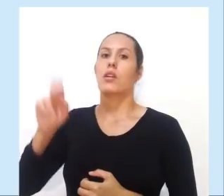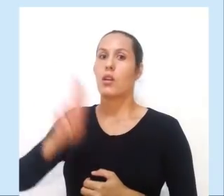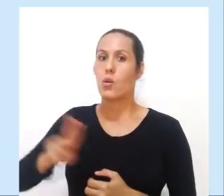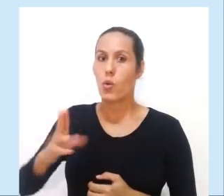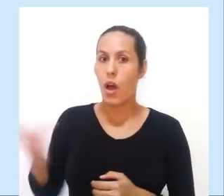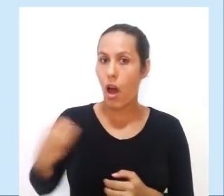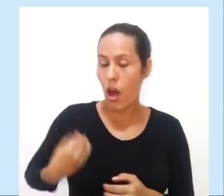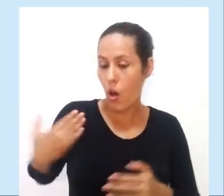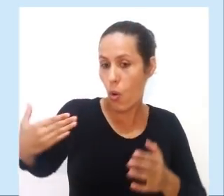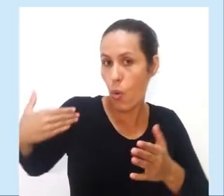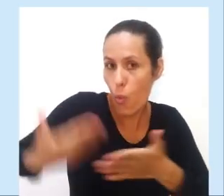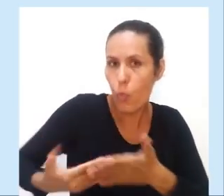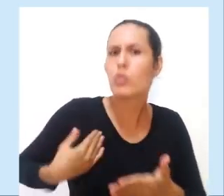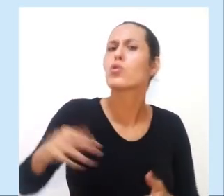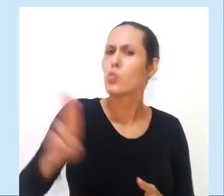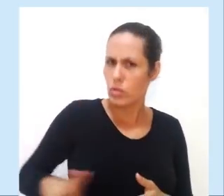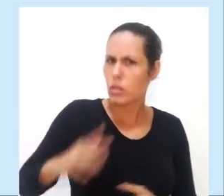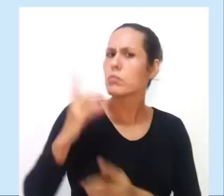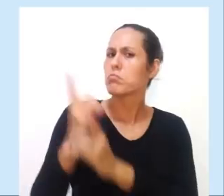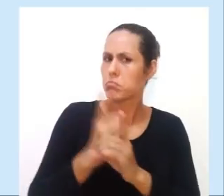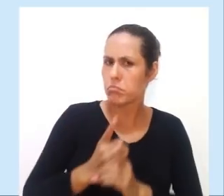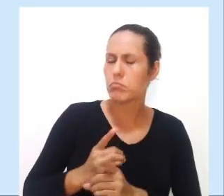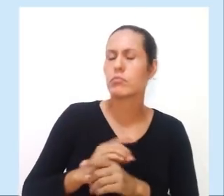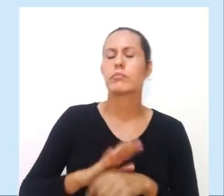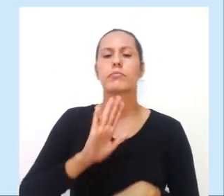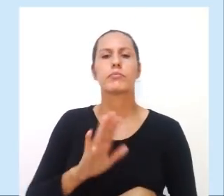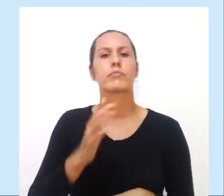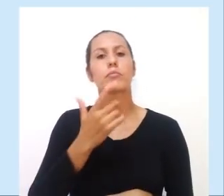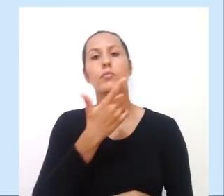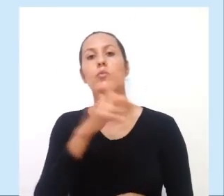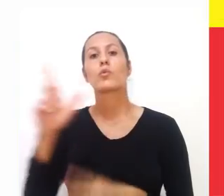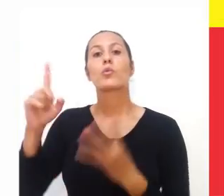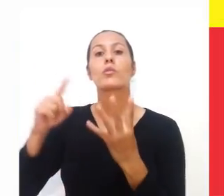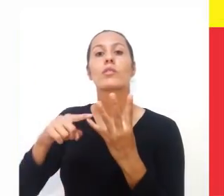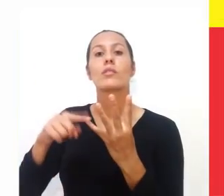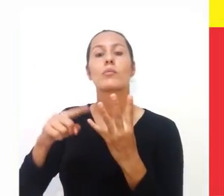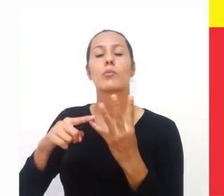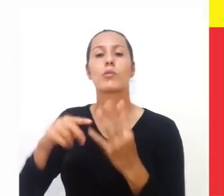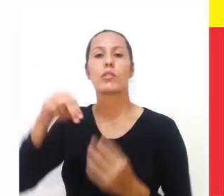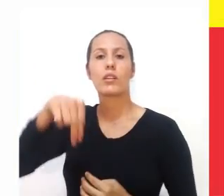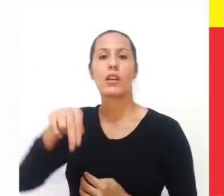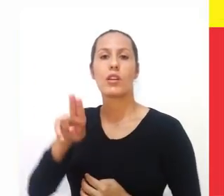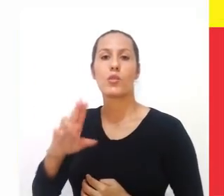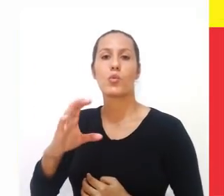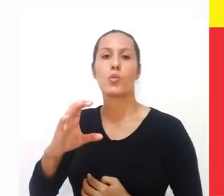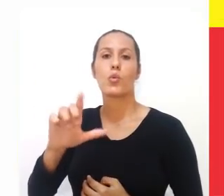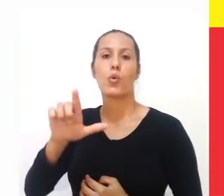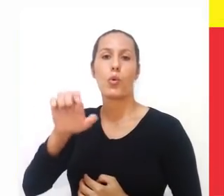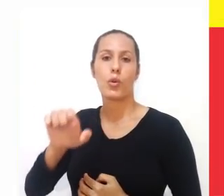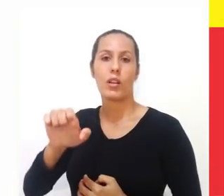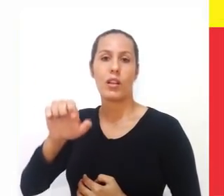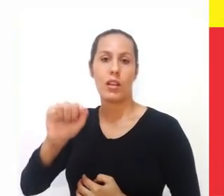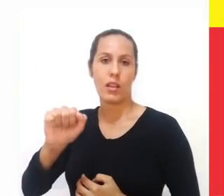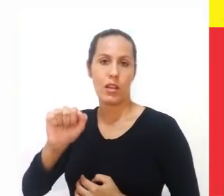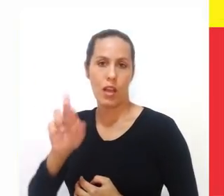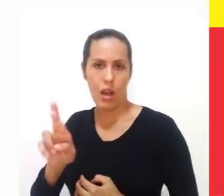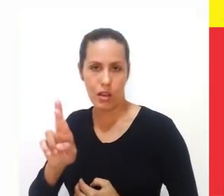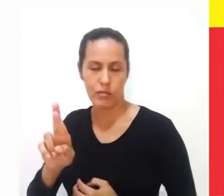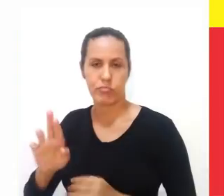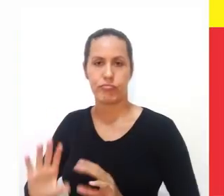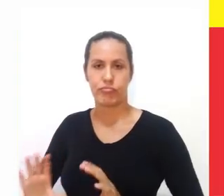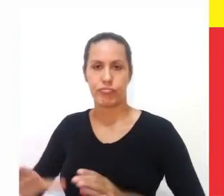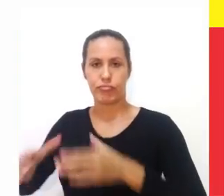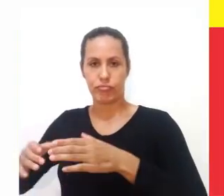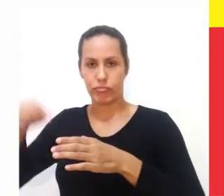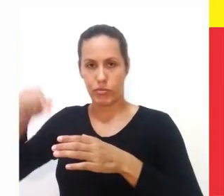muito usado e ainda é usado hoje, certo? E nós temos outra energia aí que é a nuclear. Nós temos aí a energia